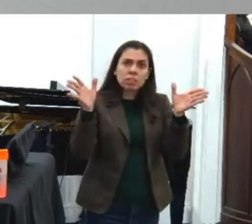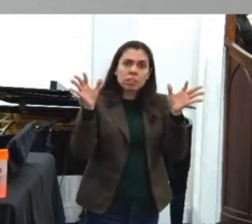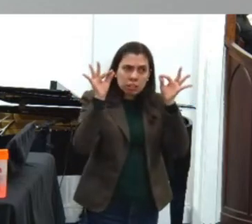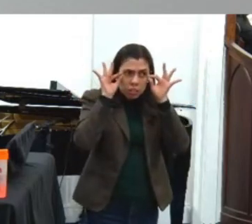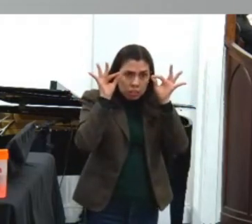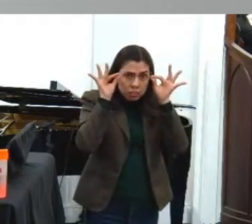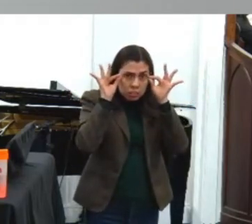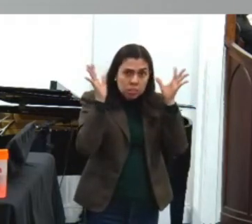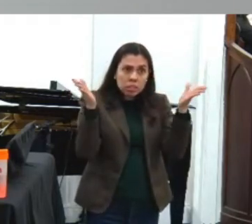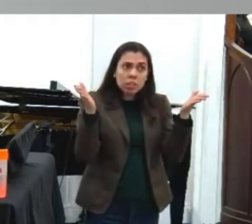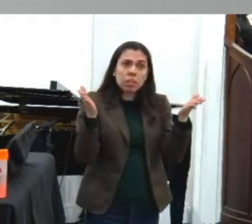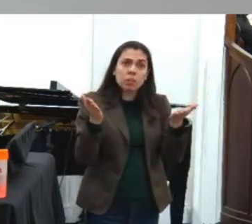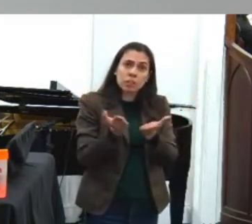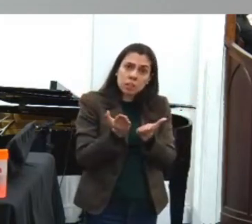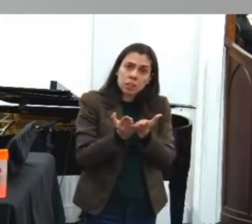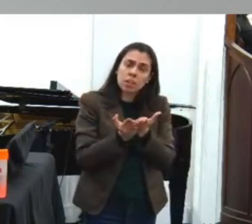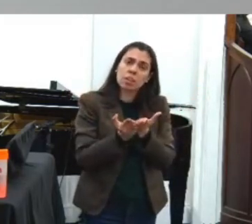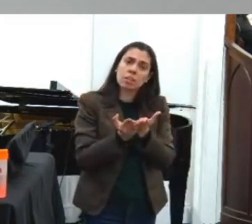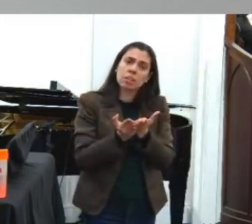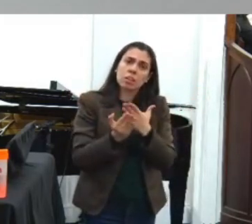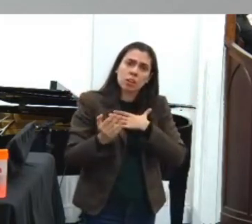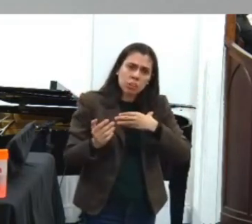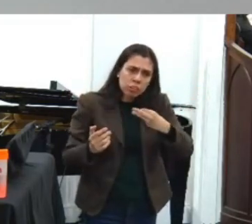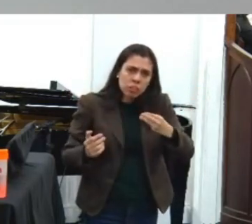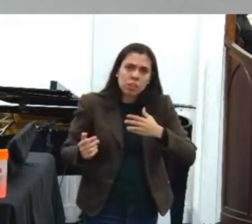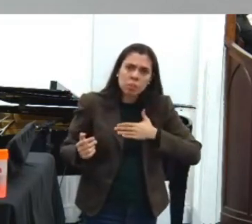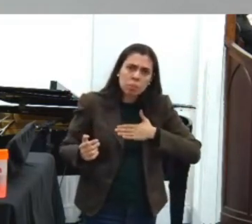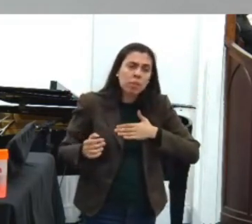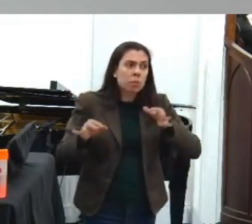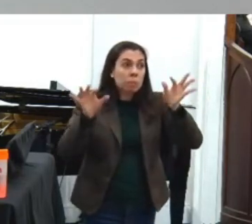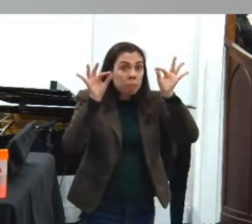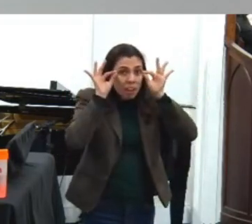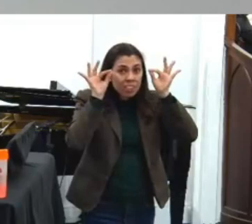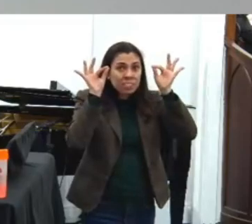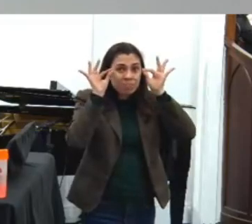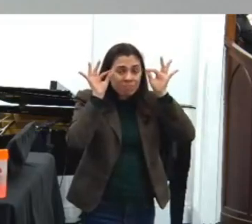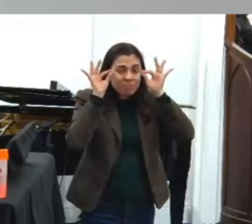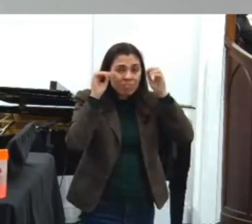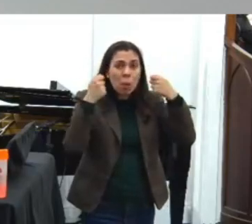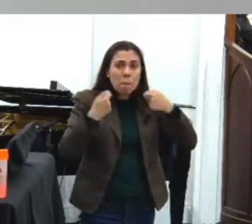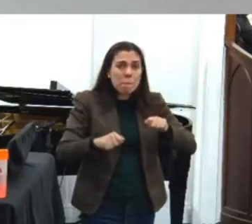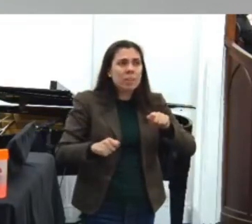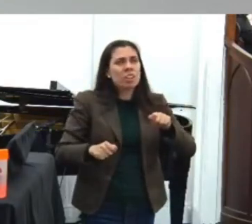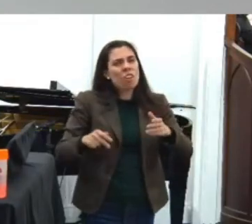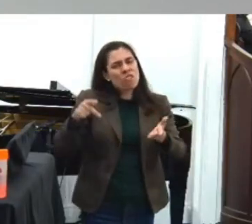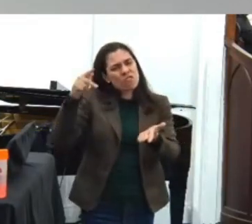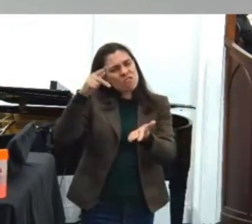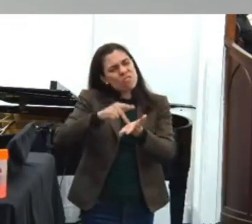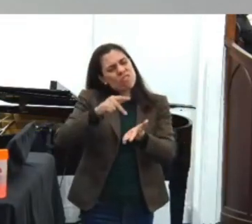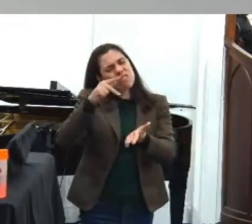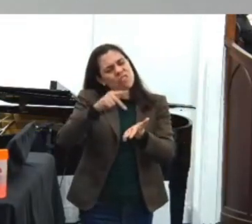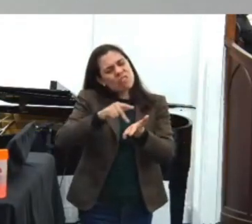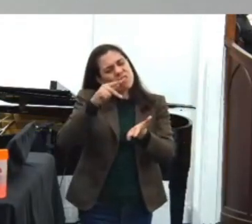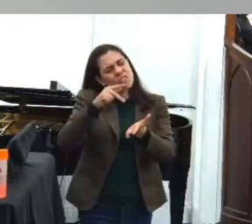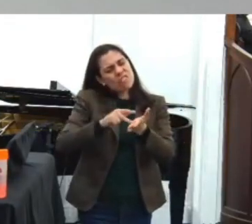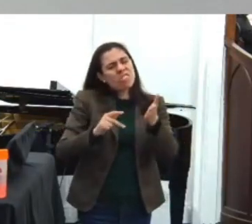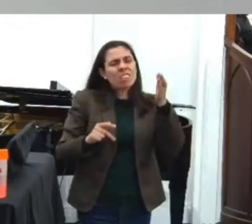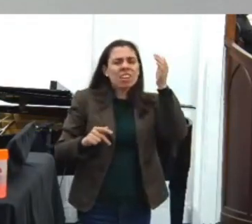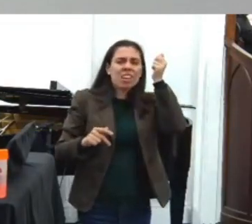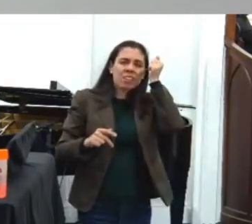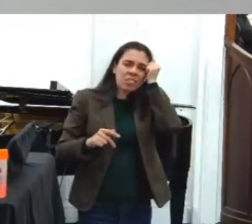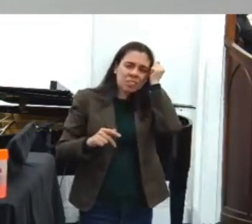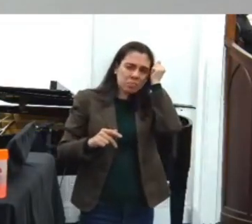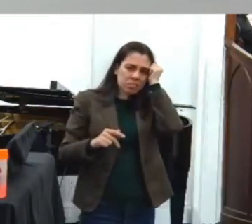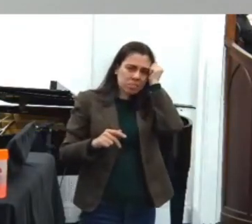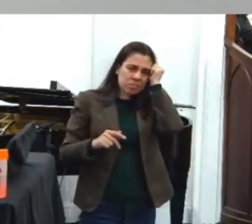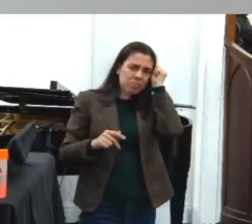aguardando ou chamando-os a um verdadeiro arrependimento,